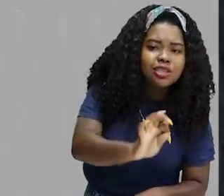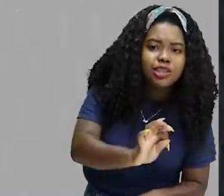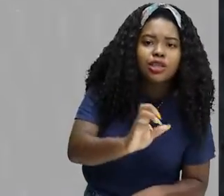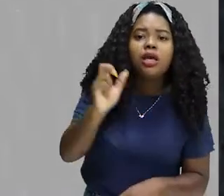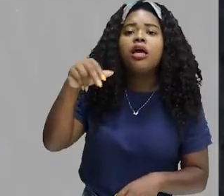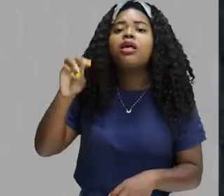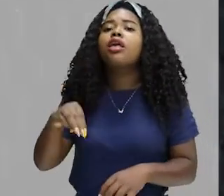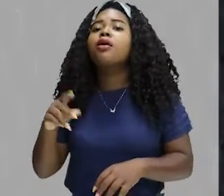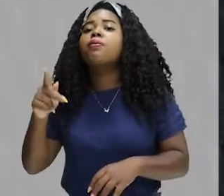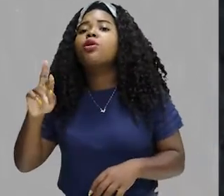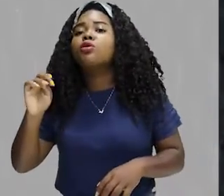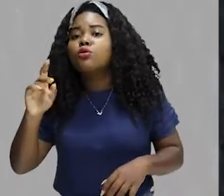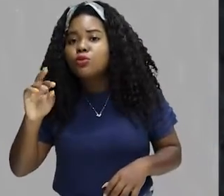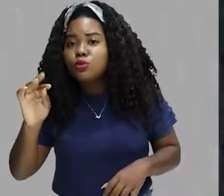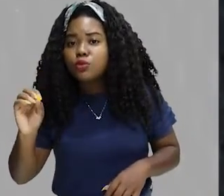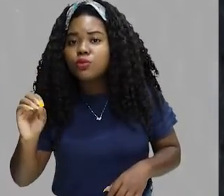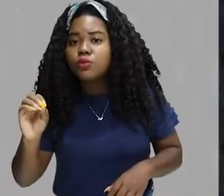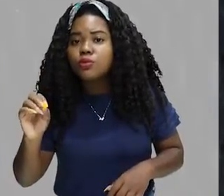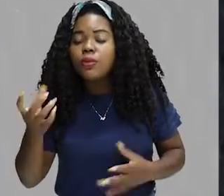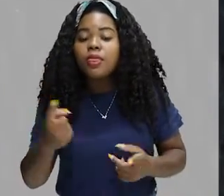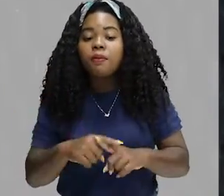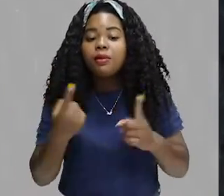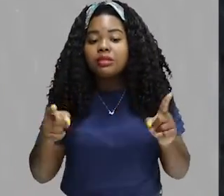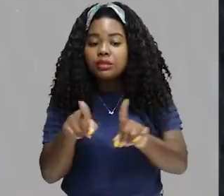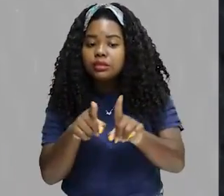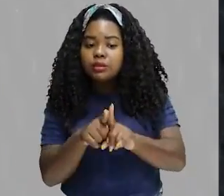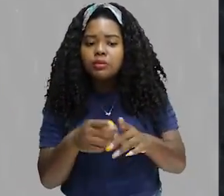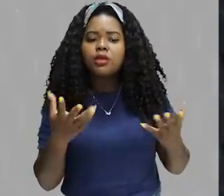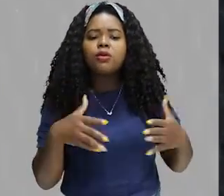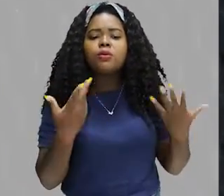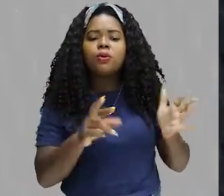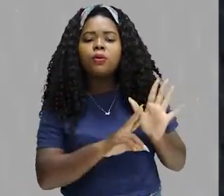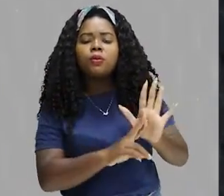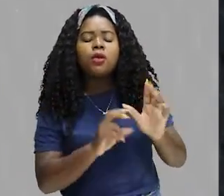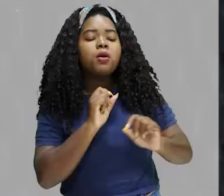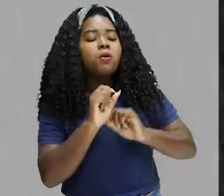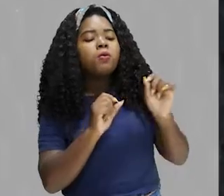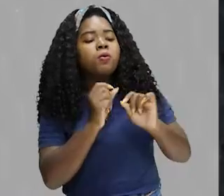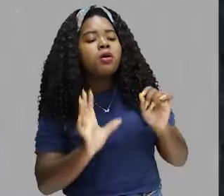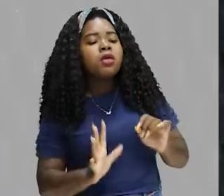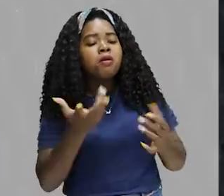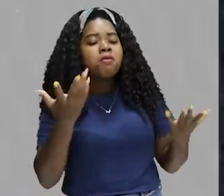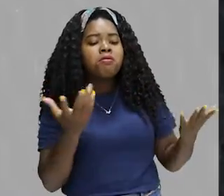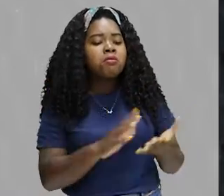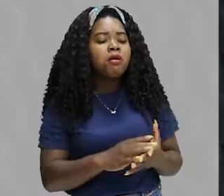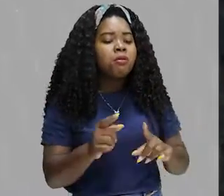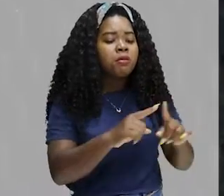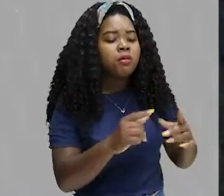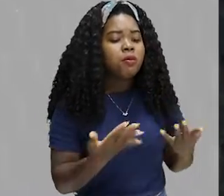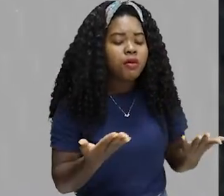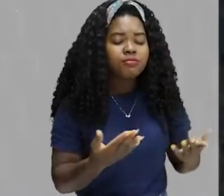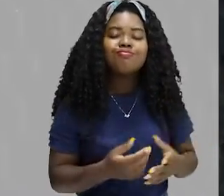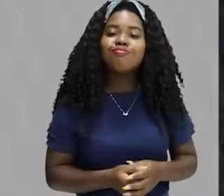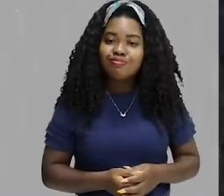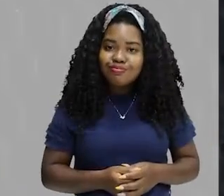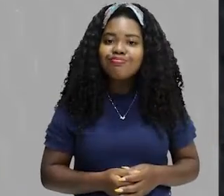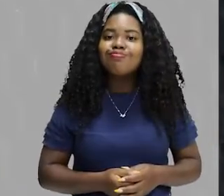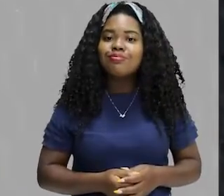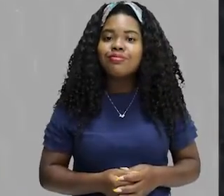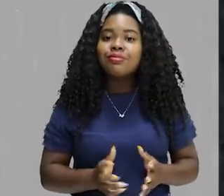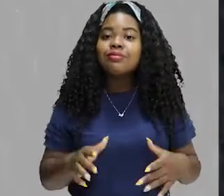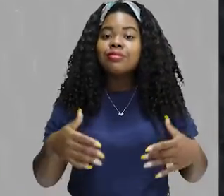os meios que foram necessários, o que aconteceu naquela reação. Tudo bem? Então, esses